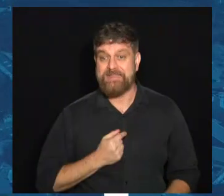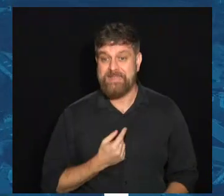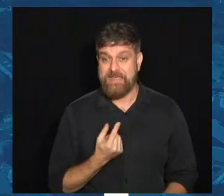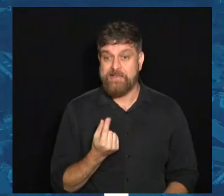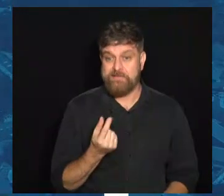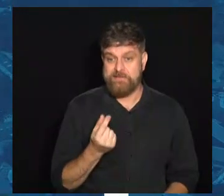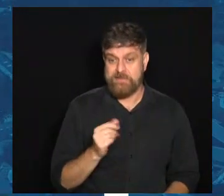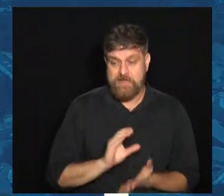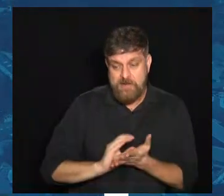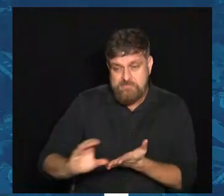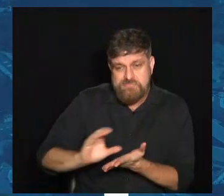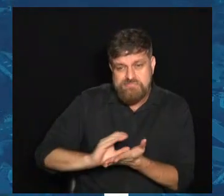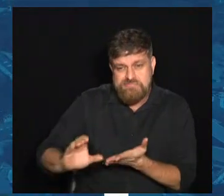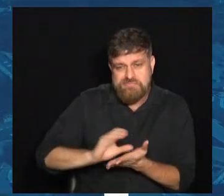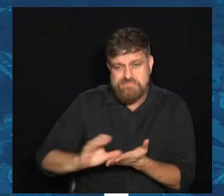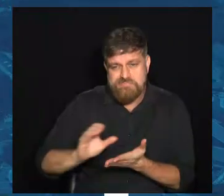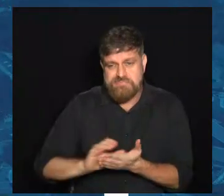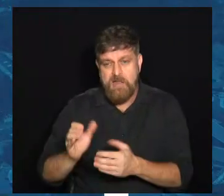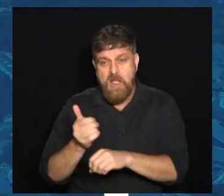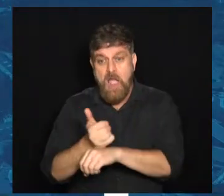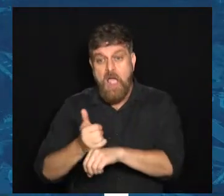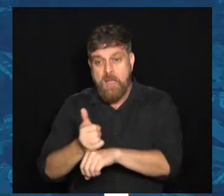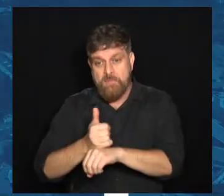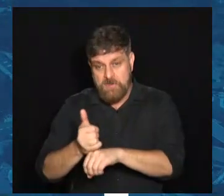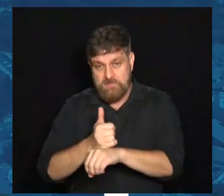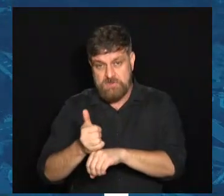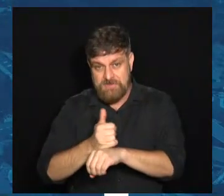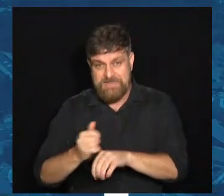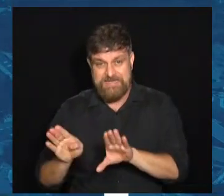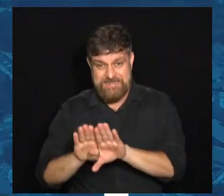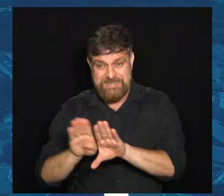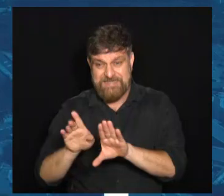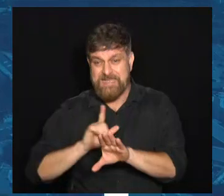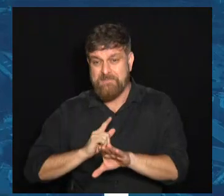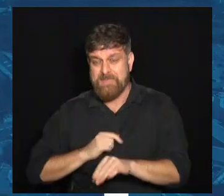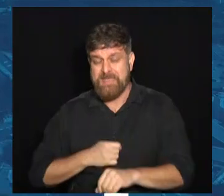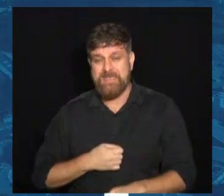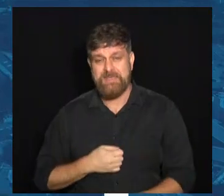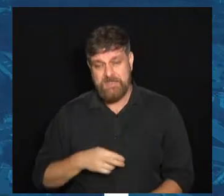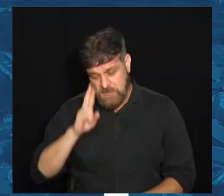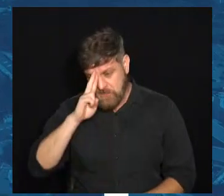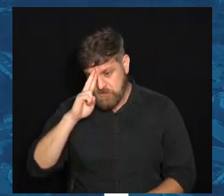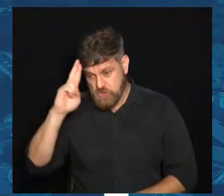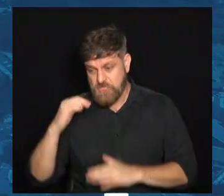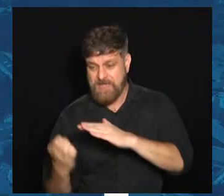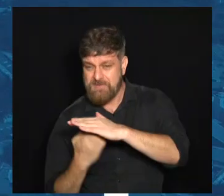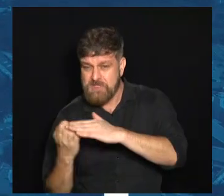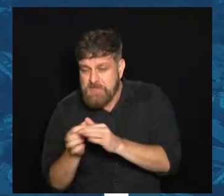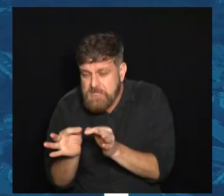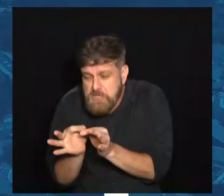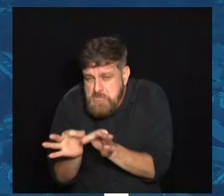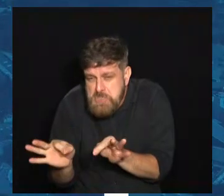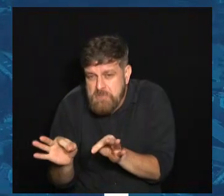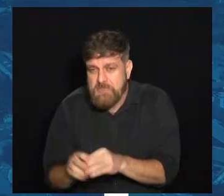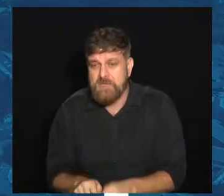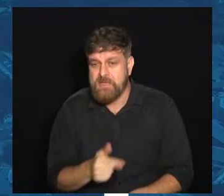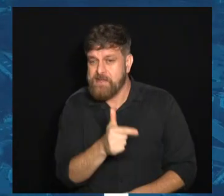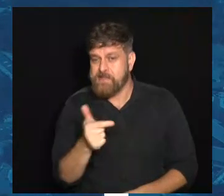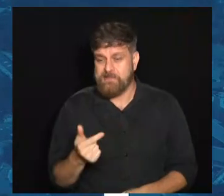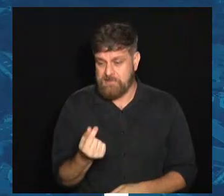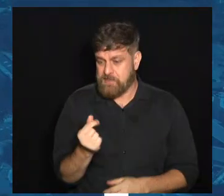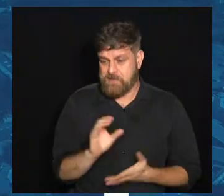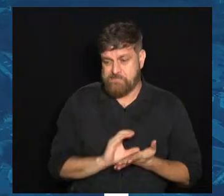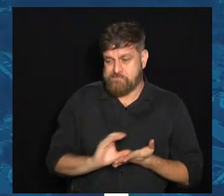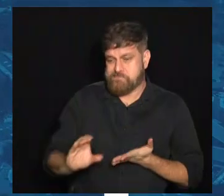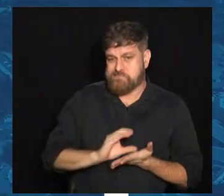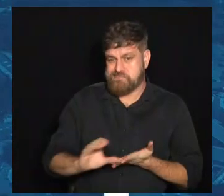cidadã destinada aos profissionais informais e aos pequenos empresários não assistidos pelo Bolsa